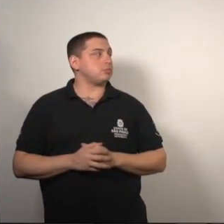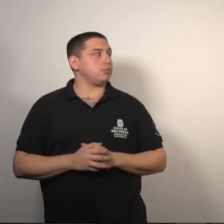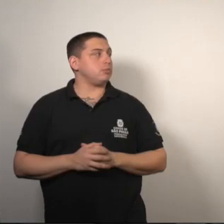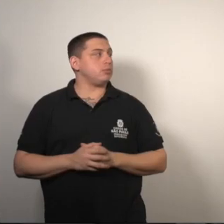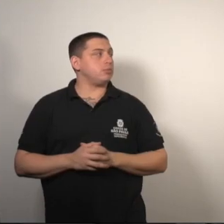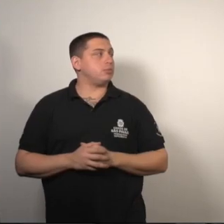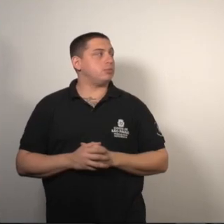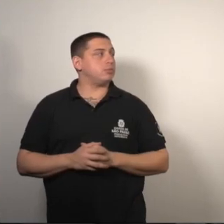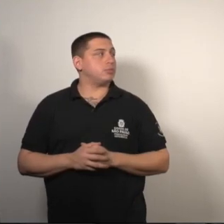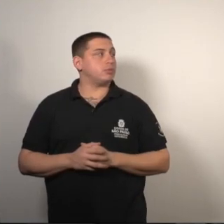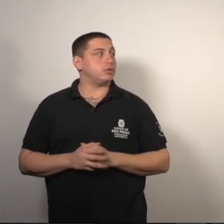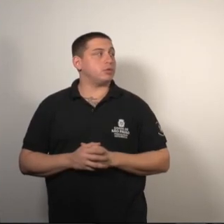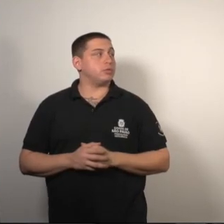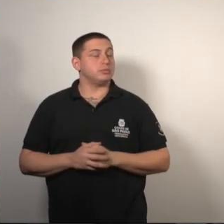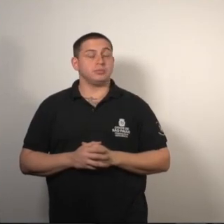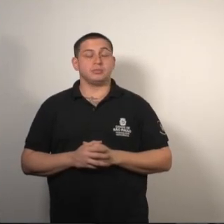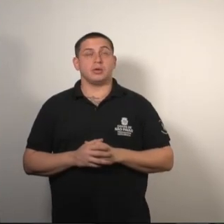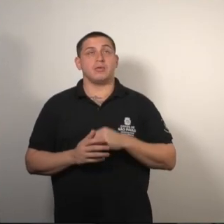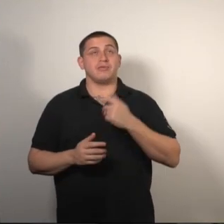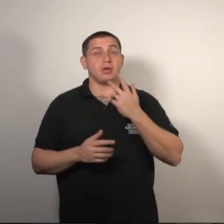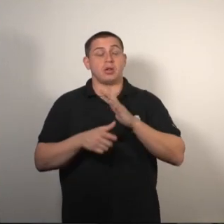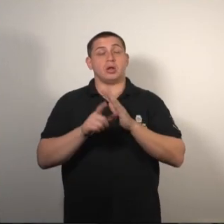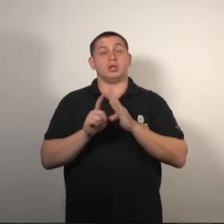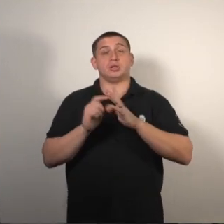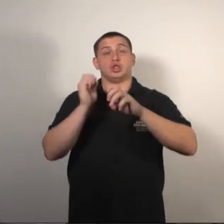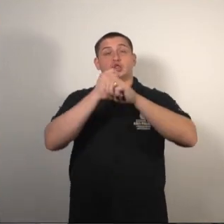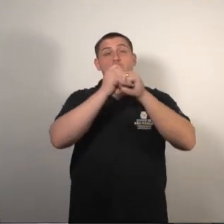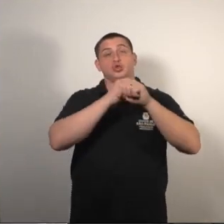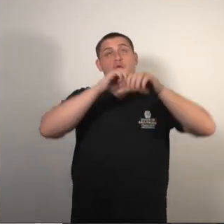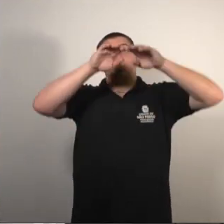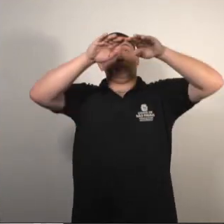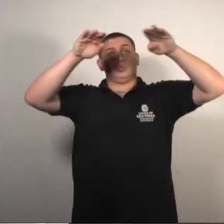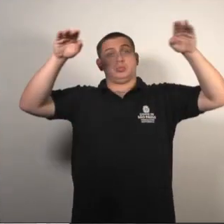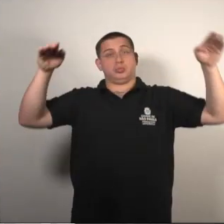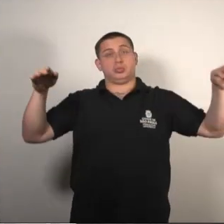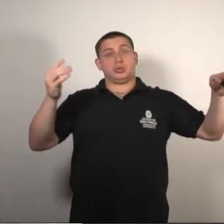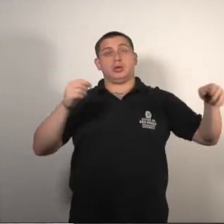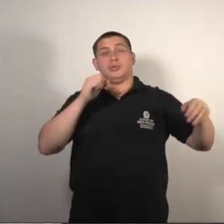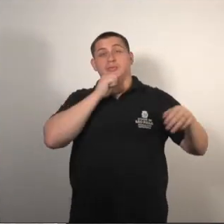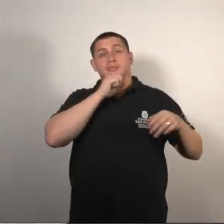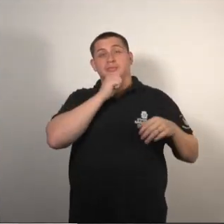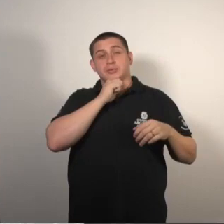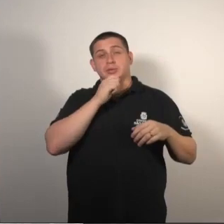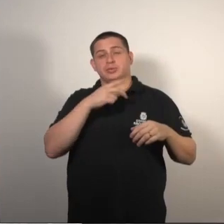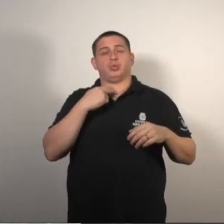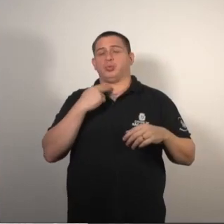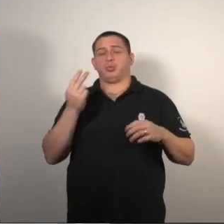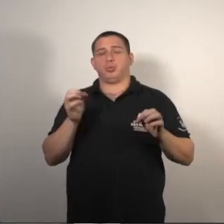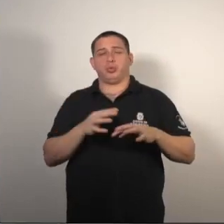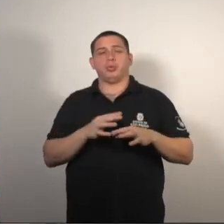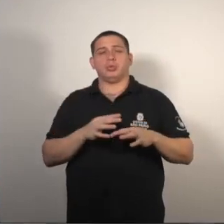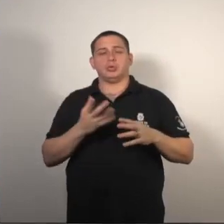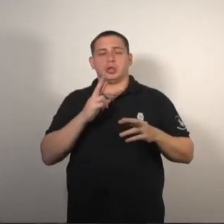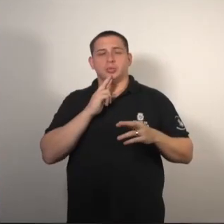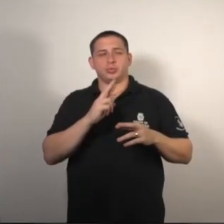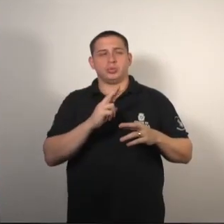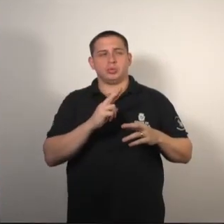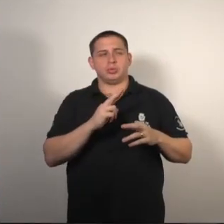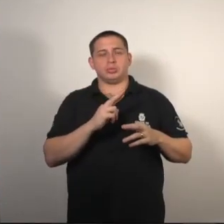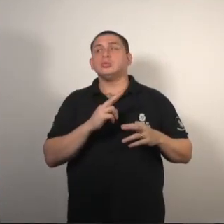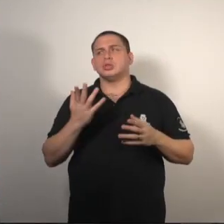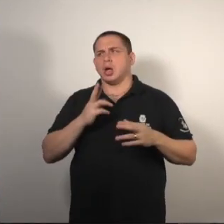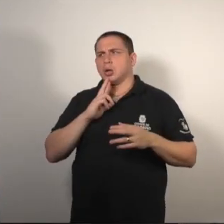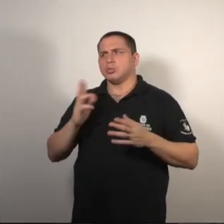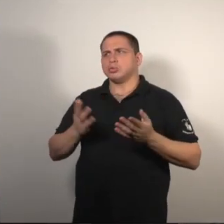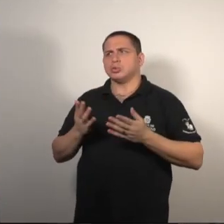responderam, com relação às obras de pontos e viadutos que tiveram o seu prazo de conclusão não concluído. Essa a gente respondeu. Respondeu?